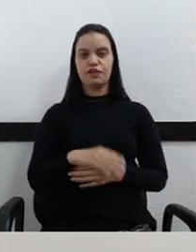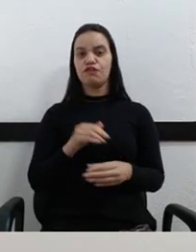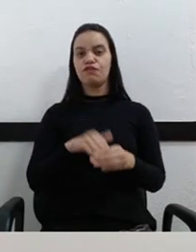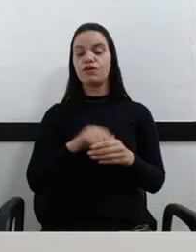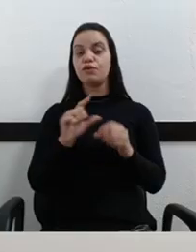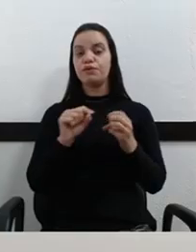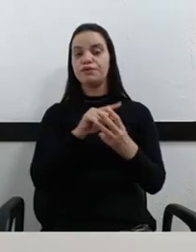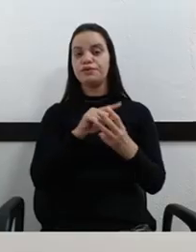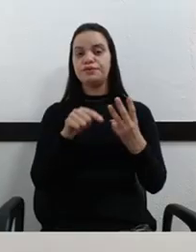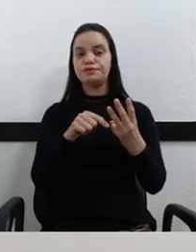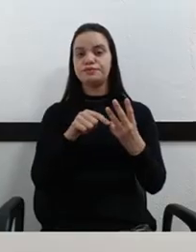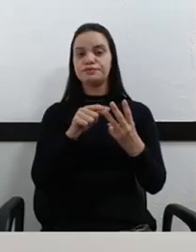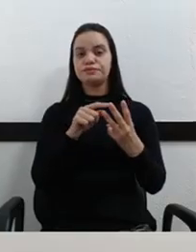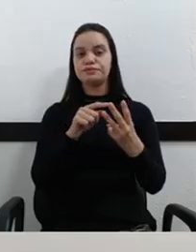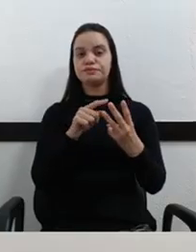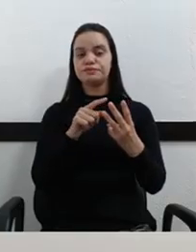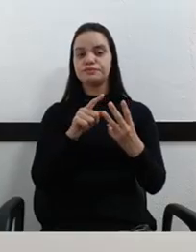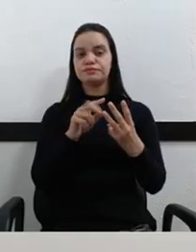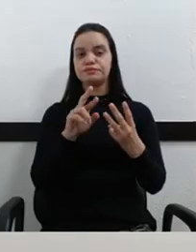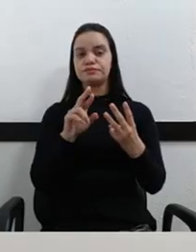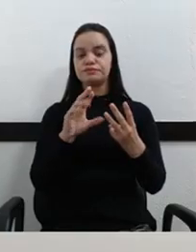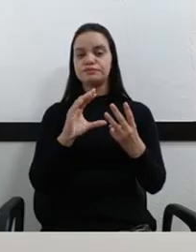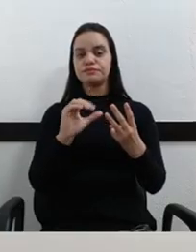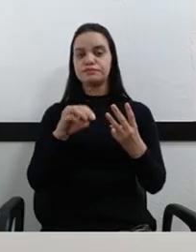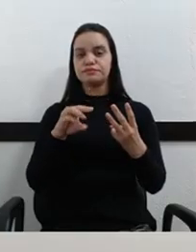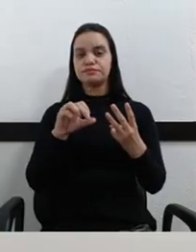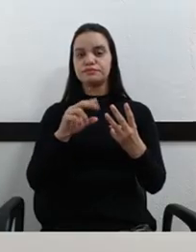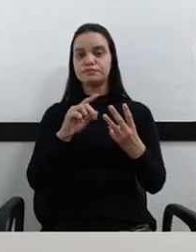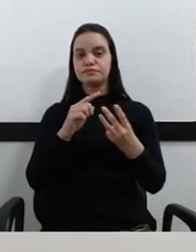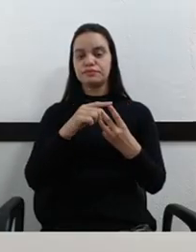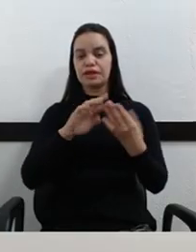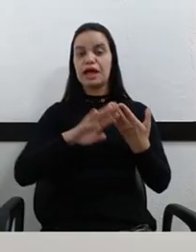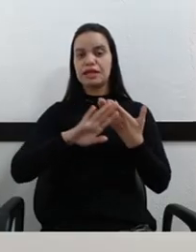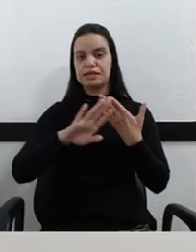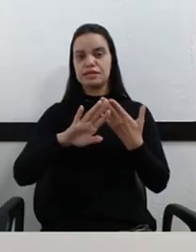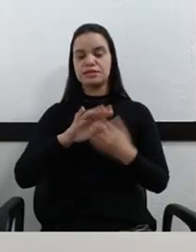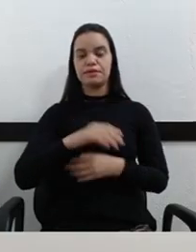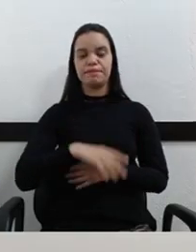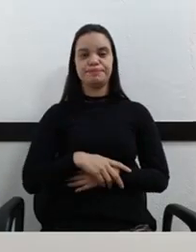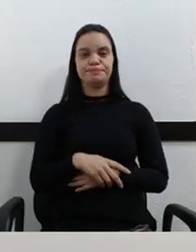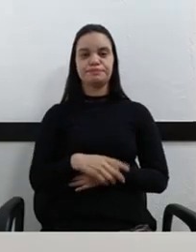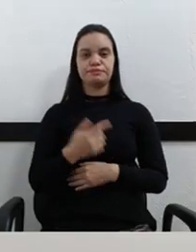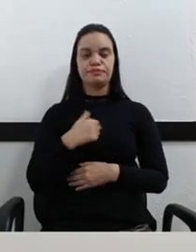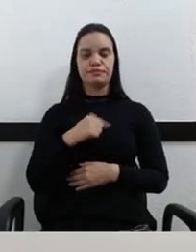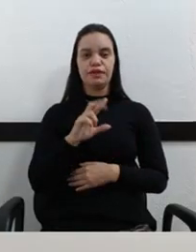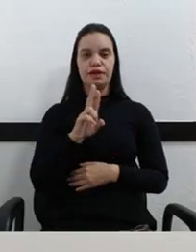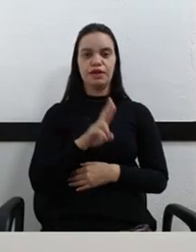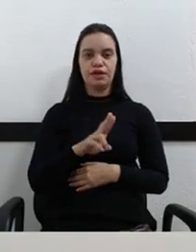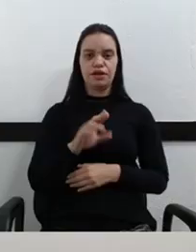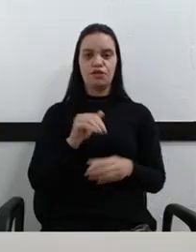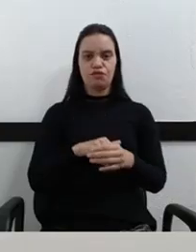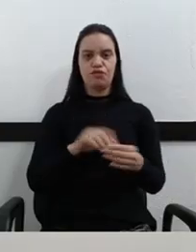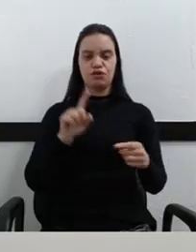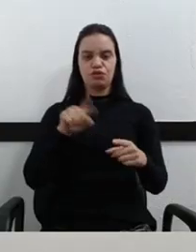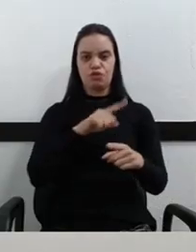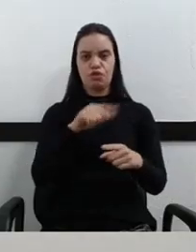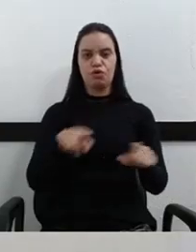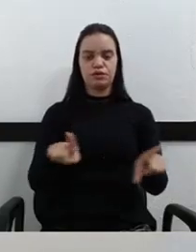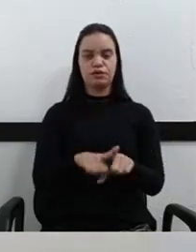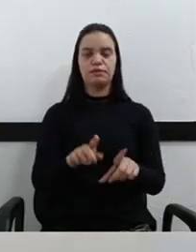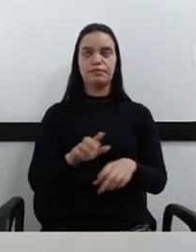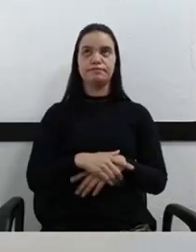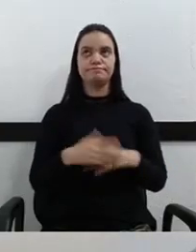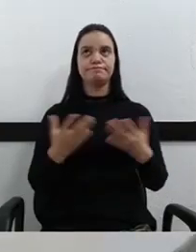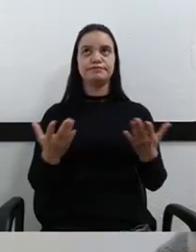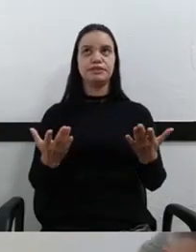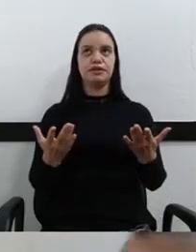vota? Eu voto com o conselheiro Rafael Camarão na questão da licença-prêmio, senhor presidente. Eu voto contra também.